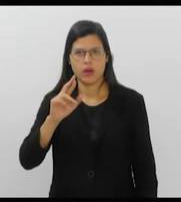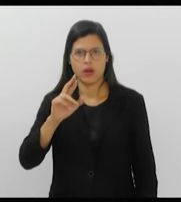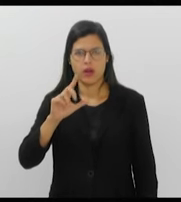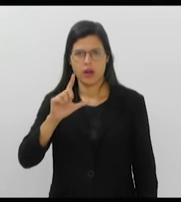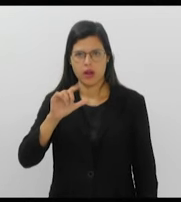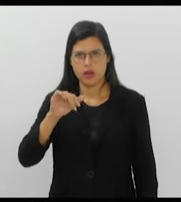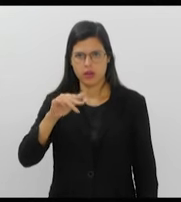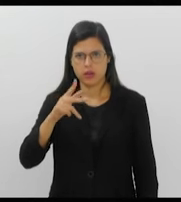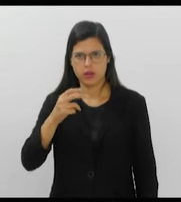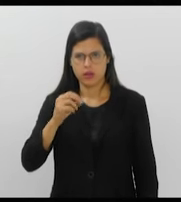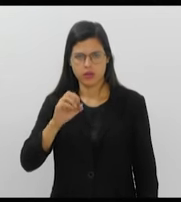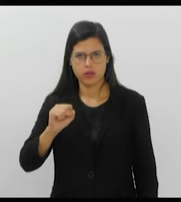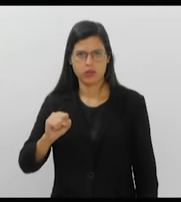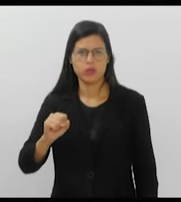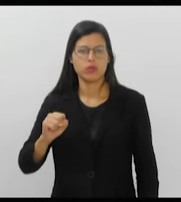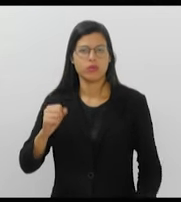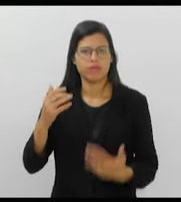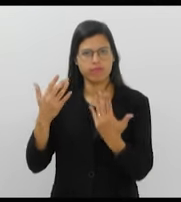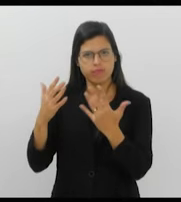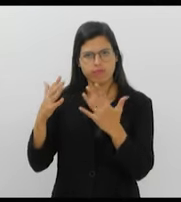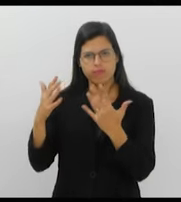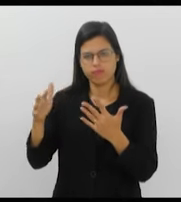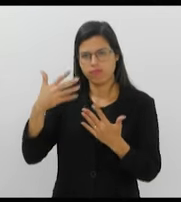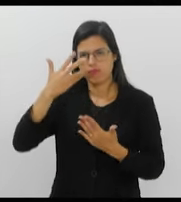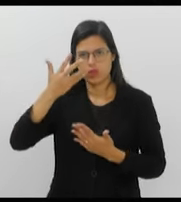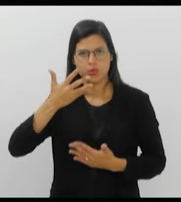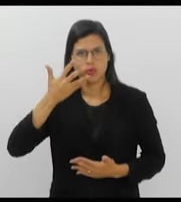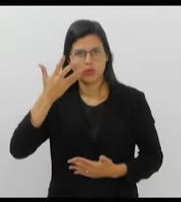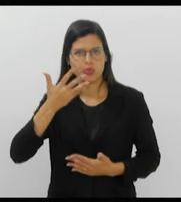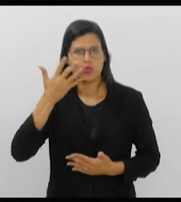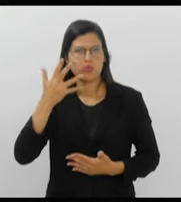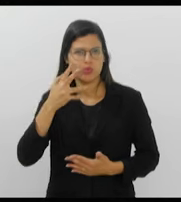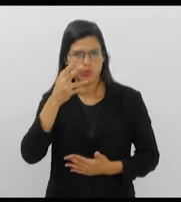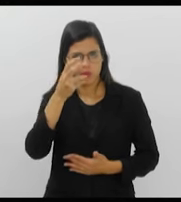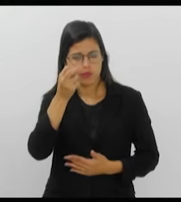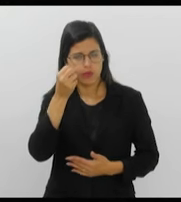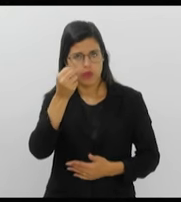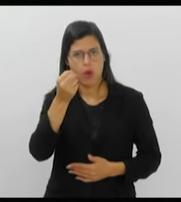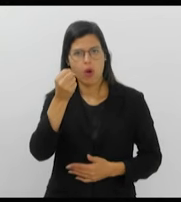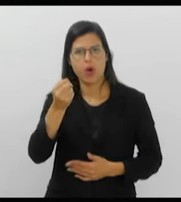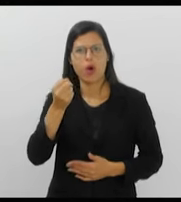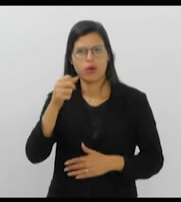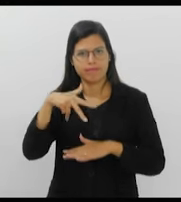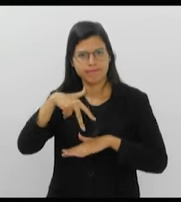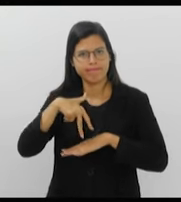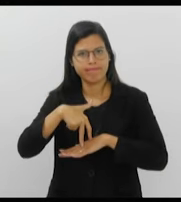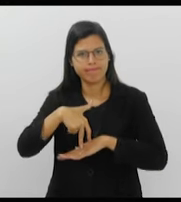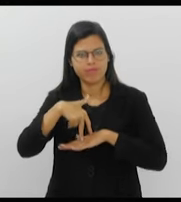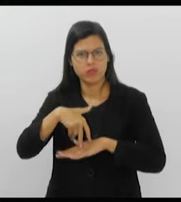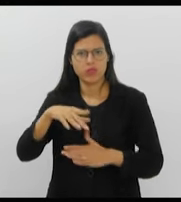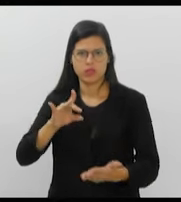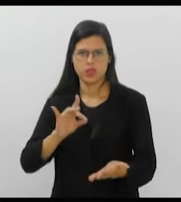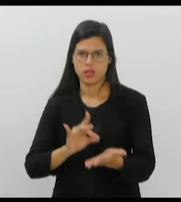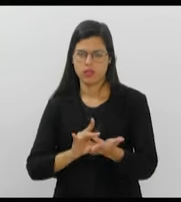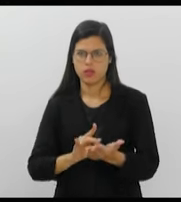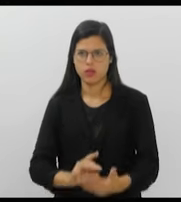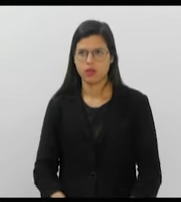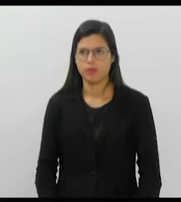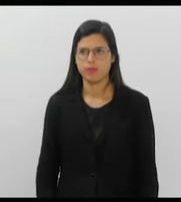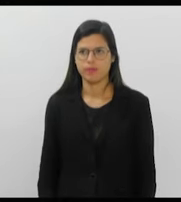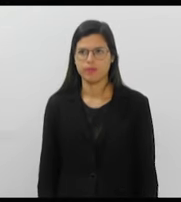minhas, parabenizá-lo pelo discurso forte, incisivo e verdadeiro.